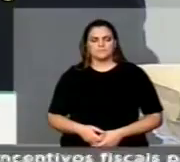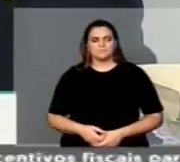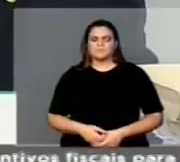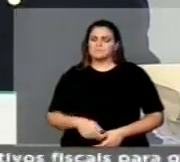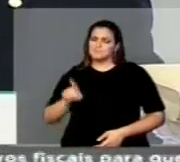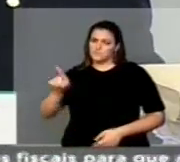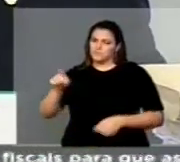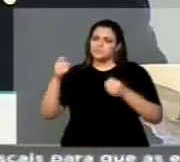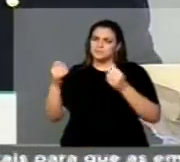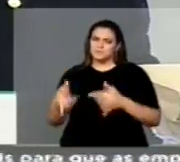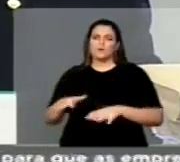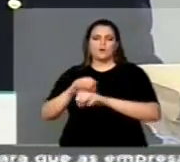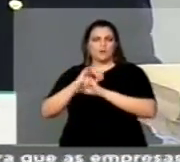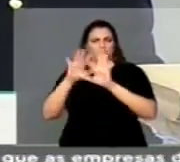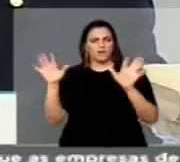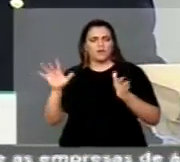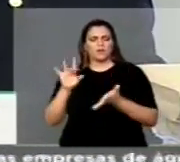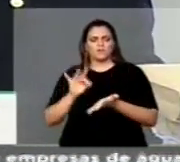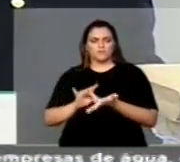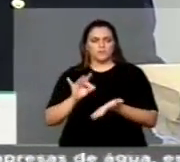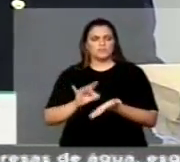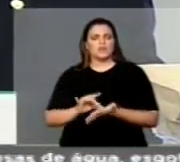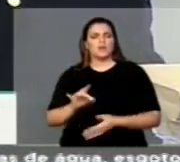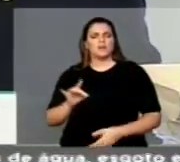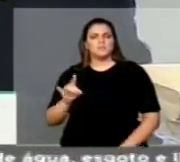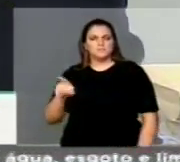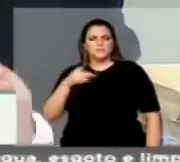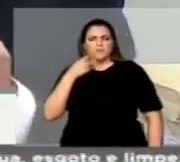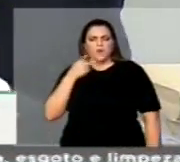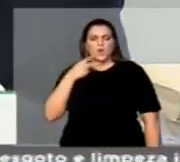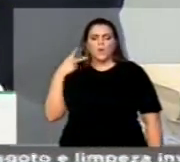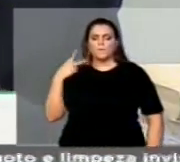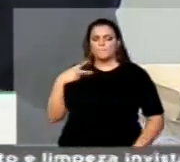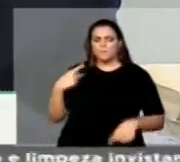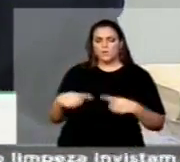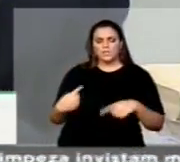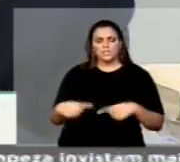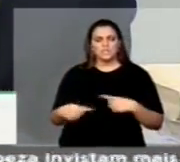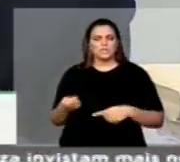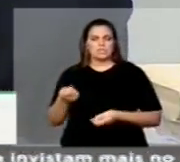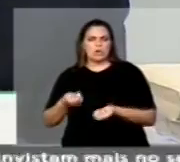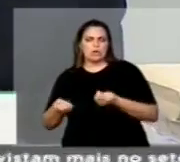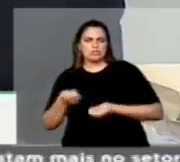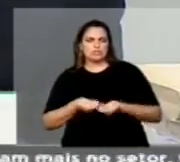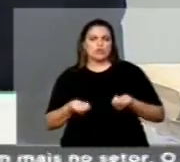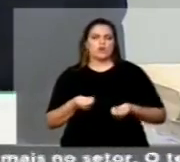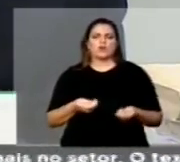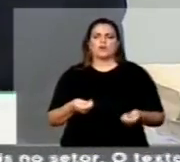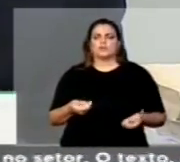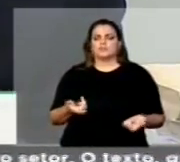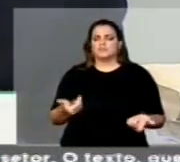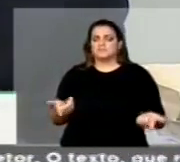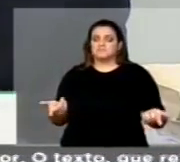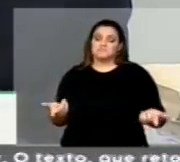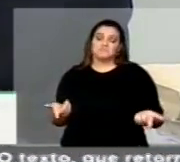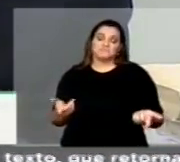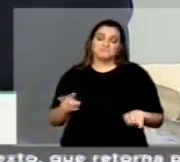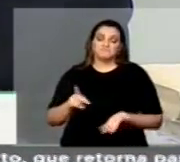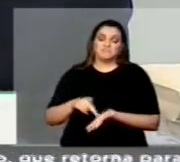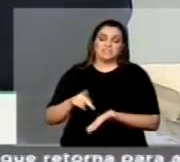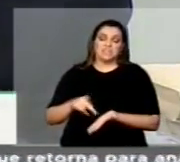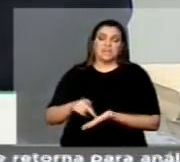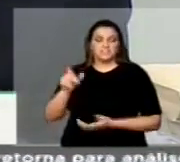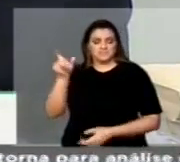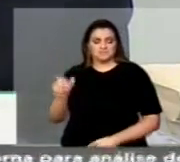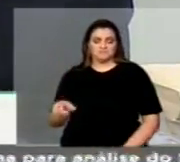é verdade, Vossa Excelência está se transformando aqui num jogador político, e efetivamente acabou se transformando num jogador político, e praticamente